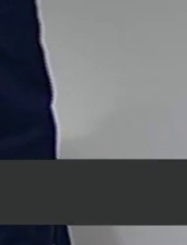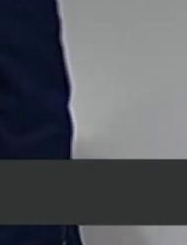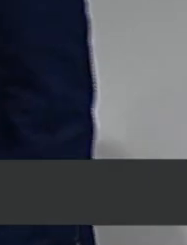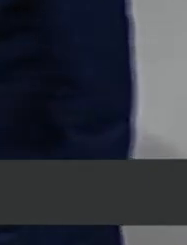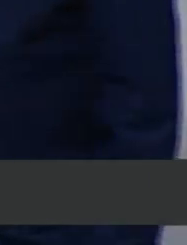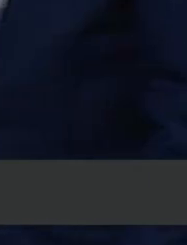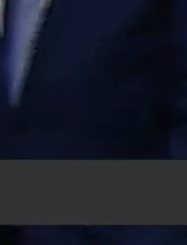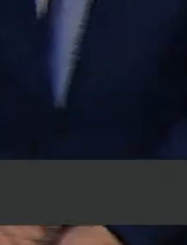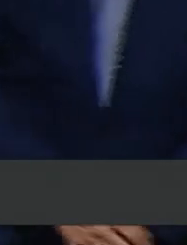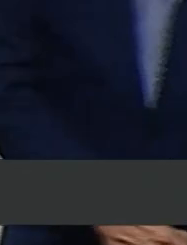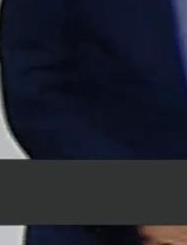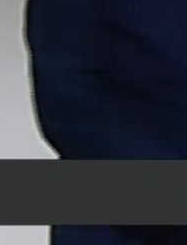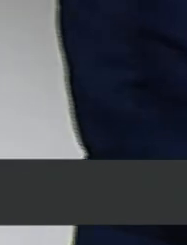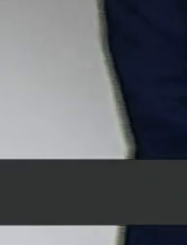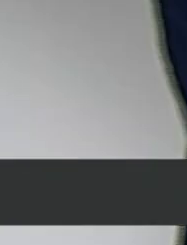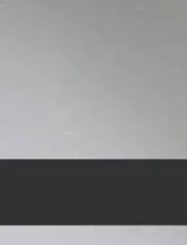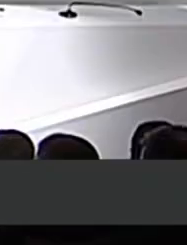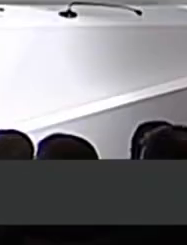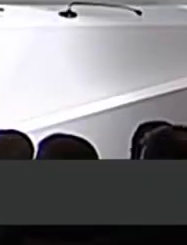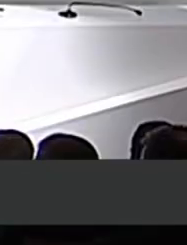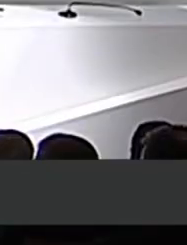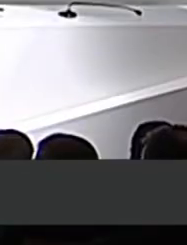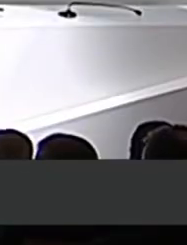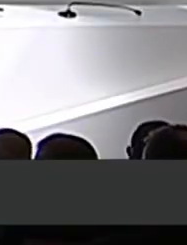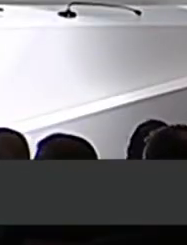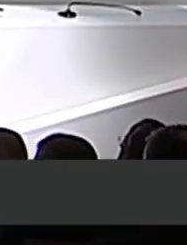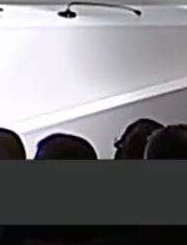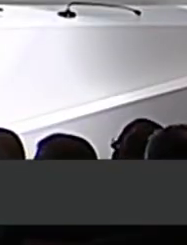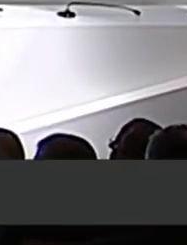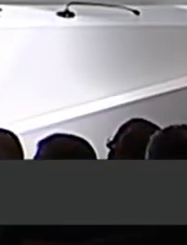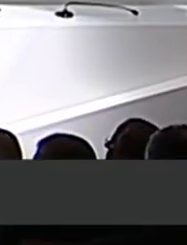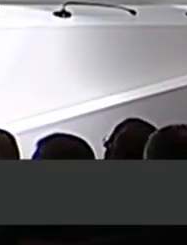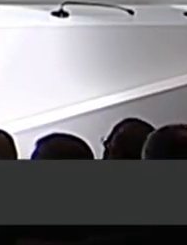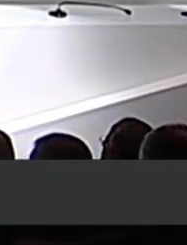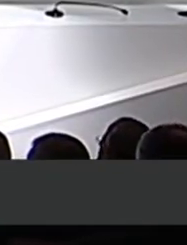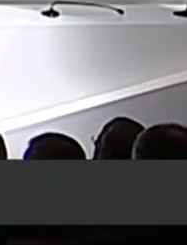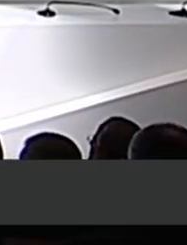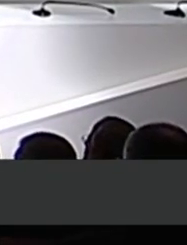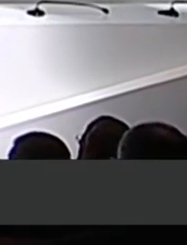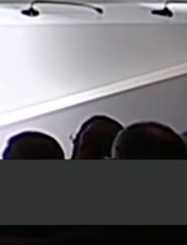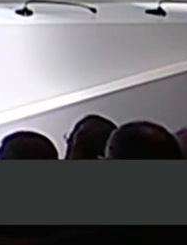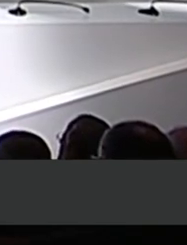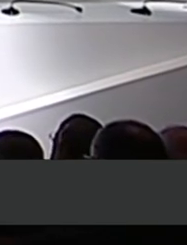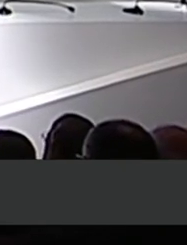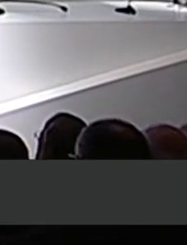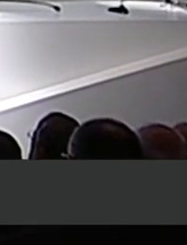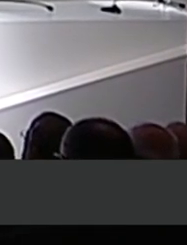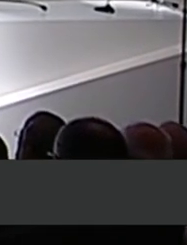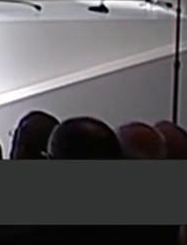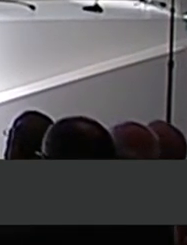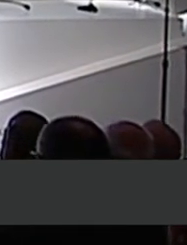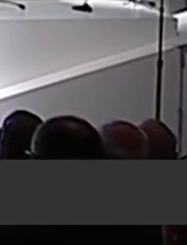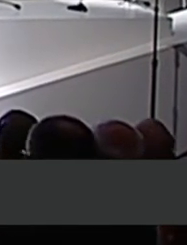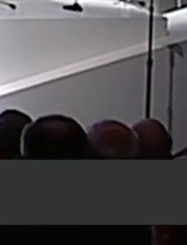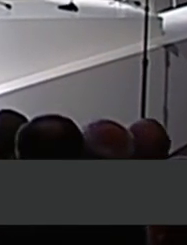senhoras e senhores com a palavra o presidente da república michel temer